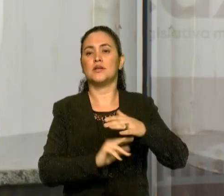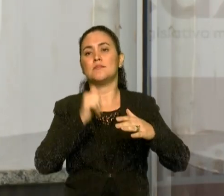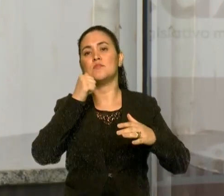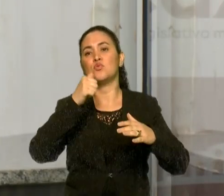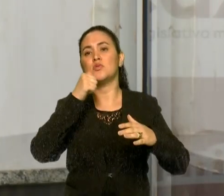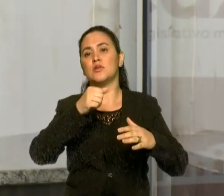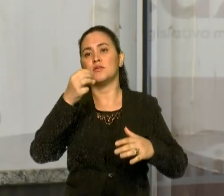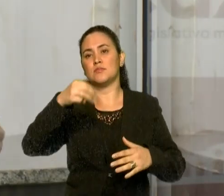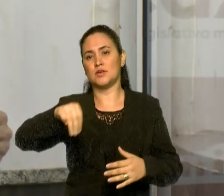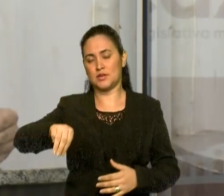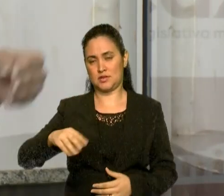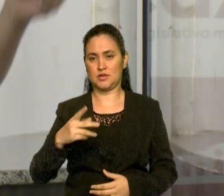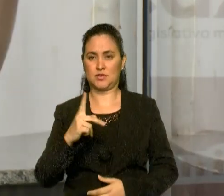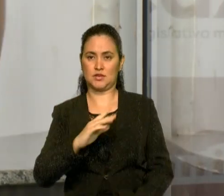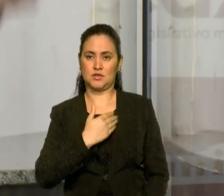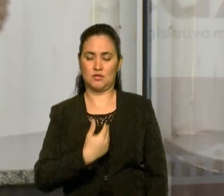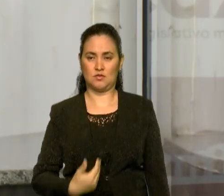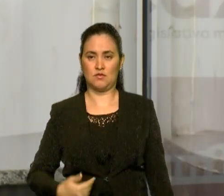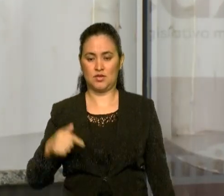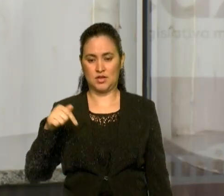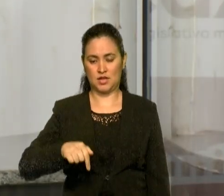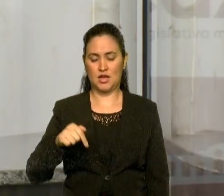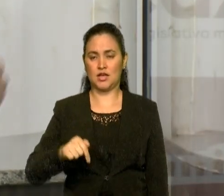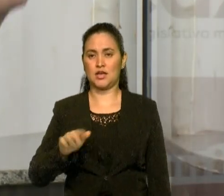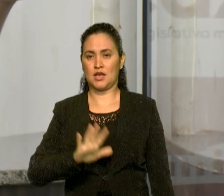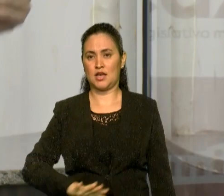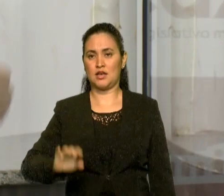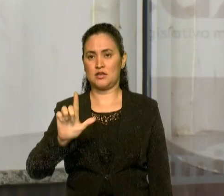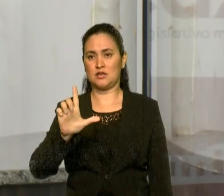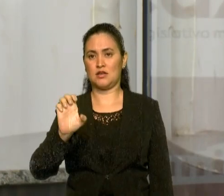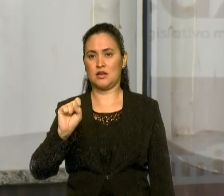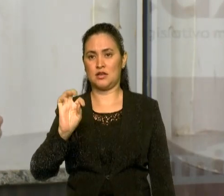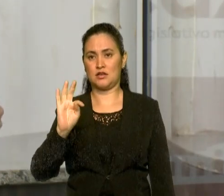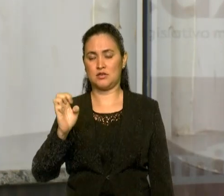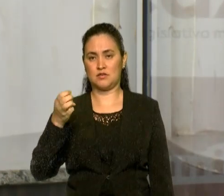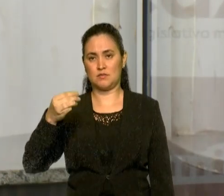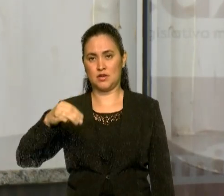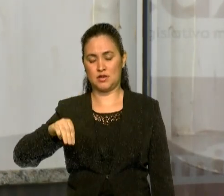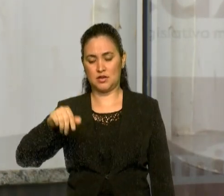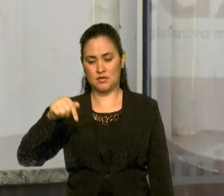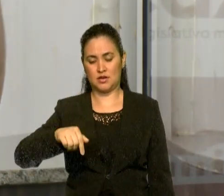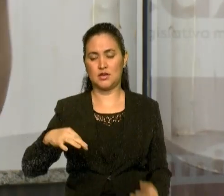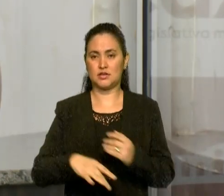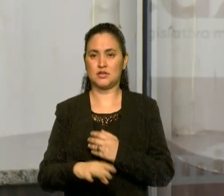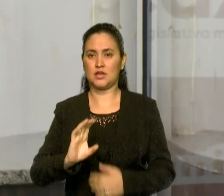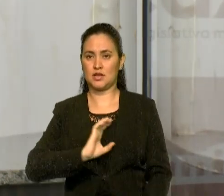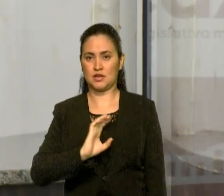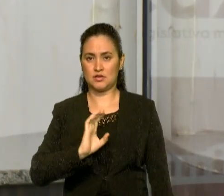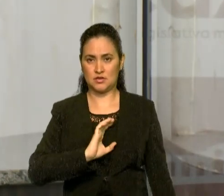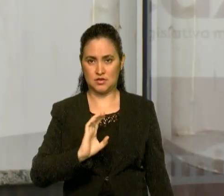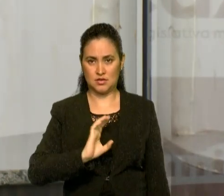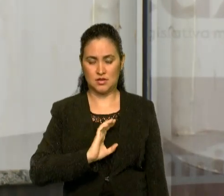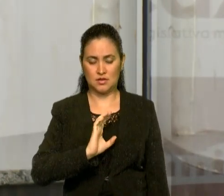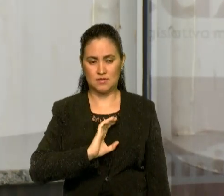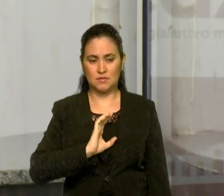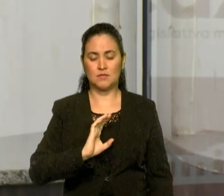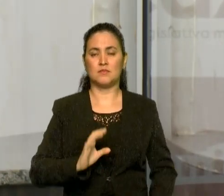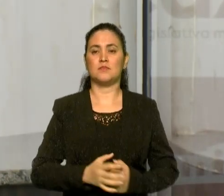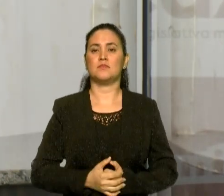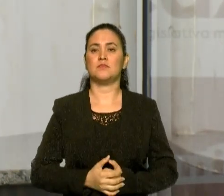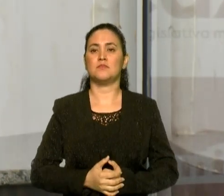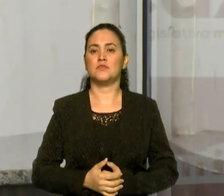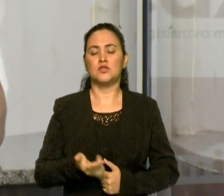seu governo aqui para o leste do Maranhão, situada aqui na nossa cidade de Caxias. Encerro da mesma forma que eu comecei, mais uma